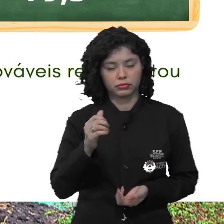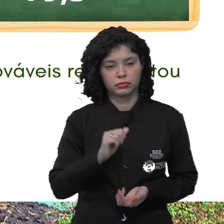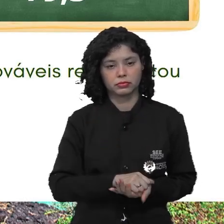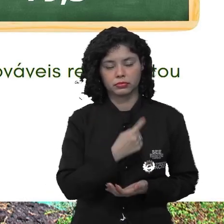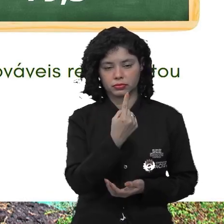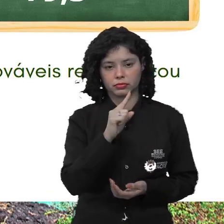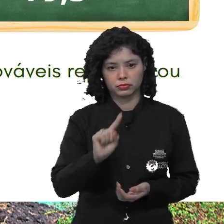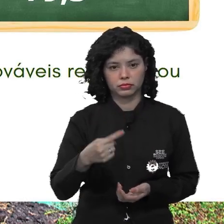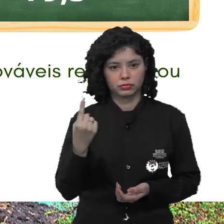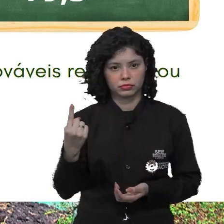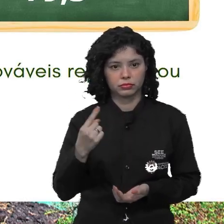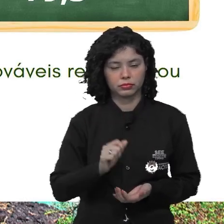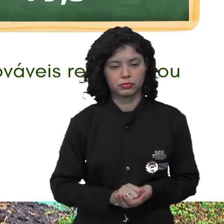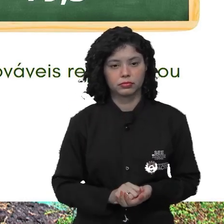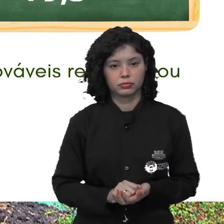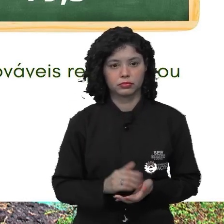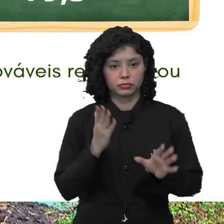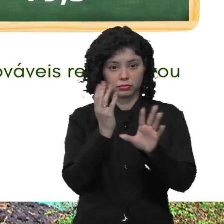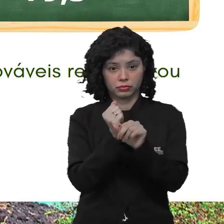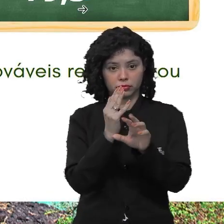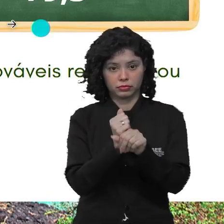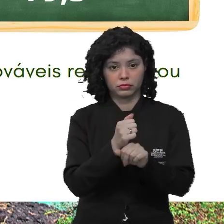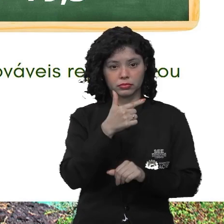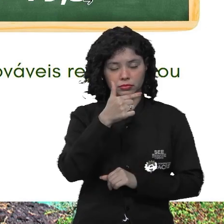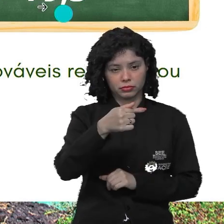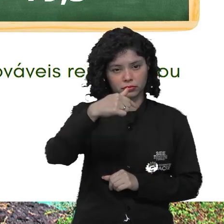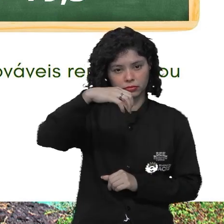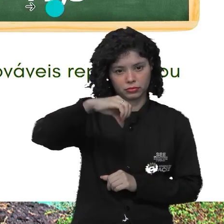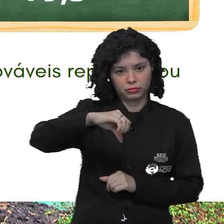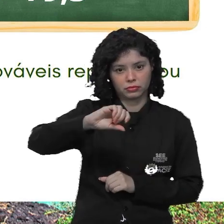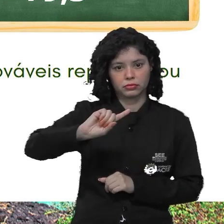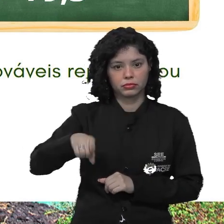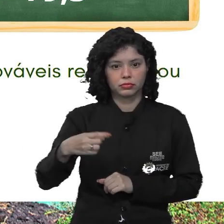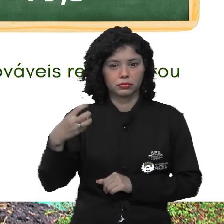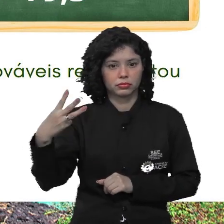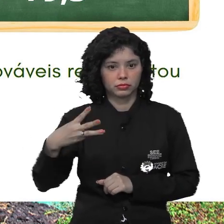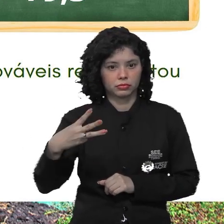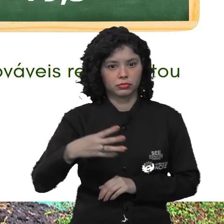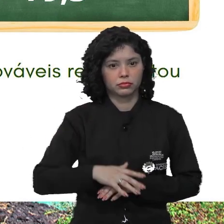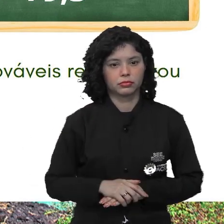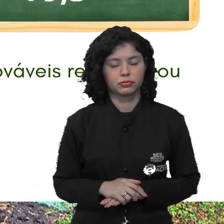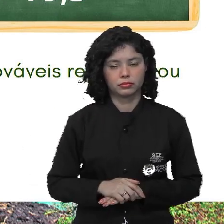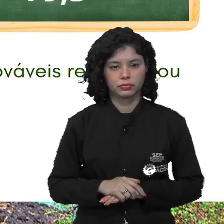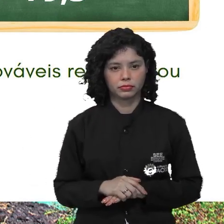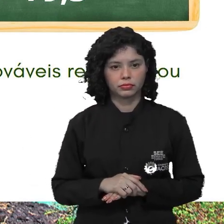7,6% e eólica 1,1%. Somando, a gente vai ter o total de